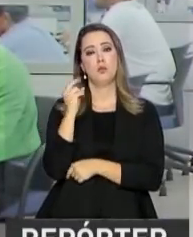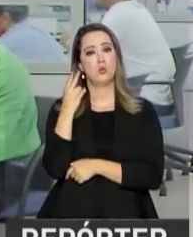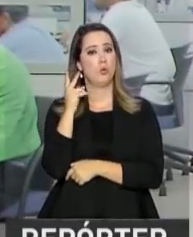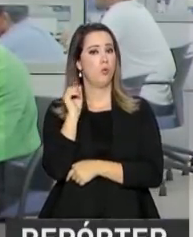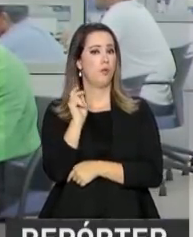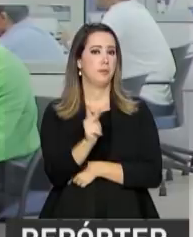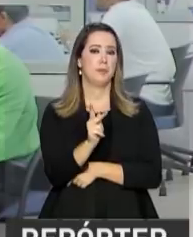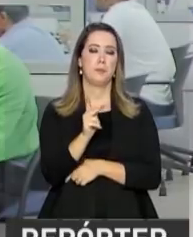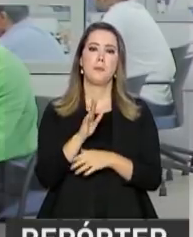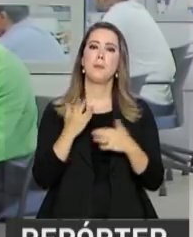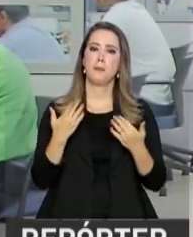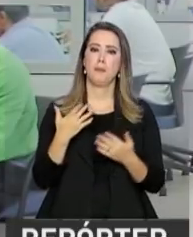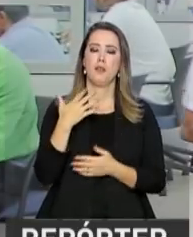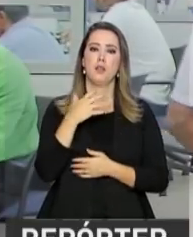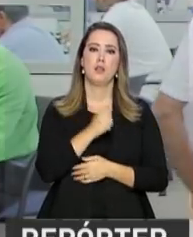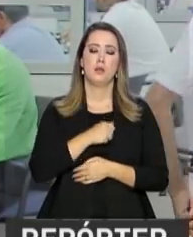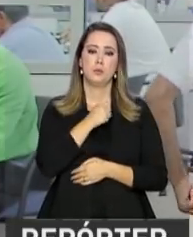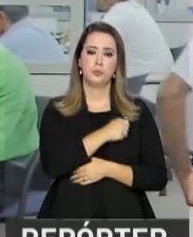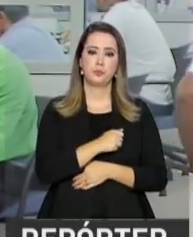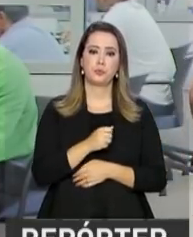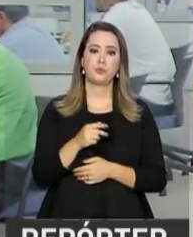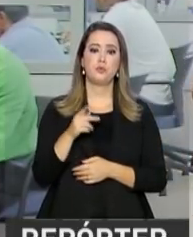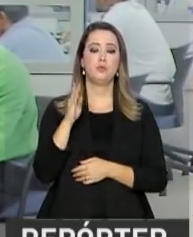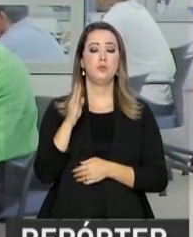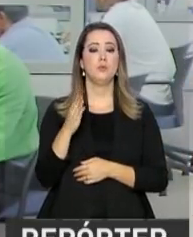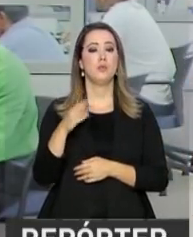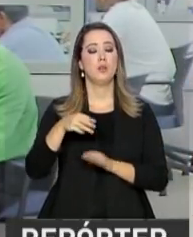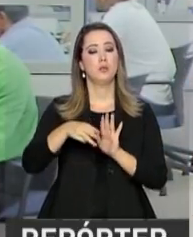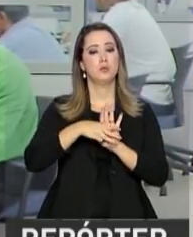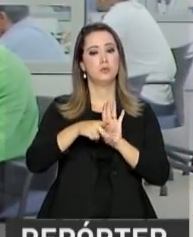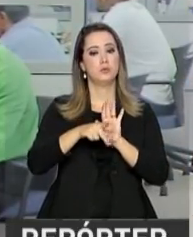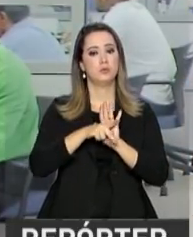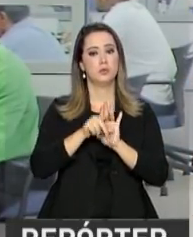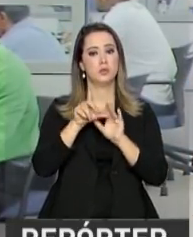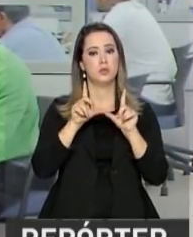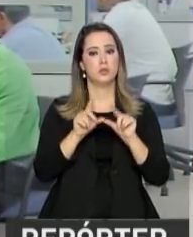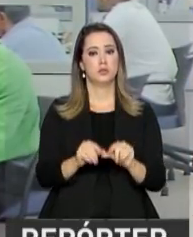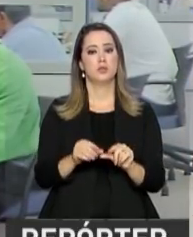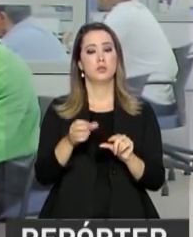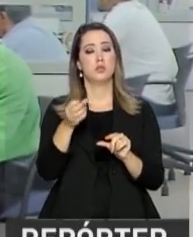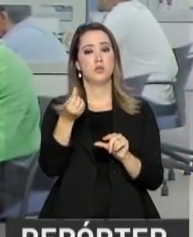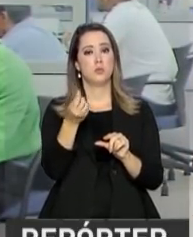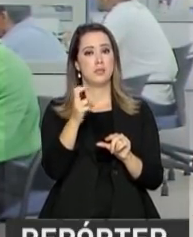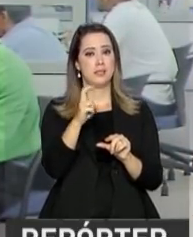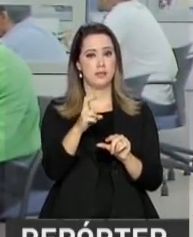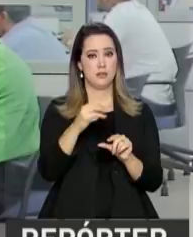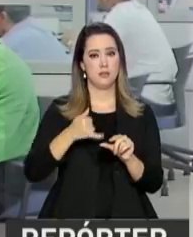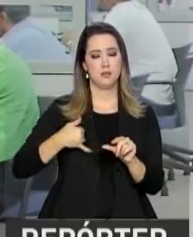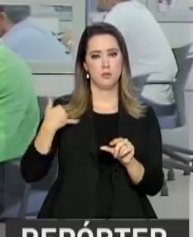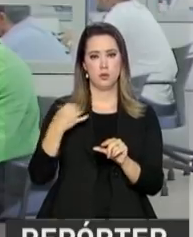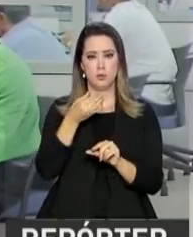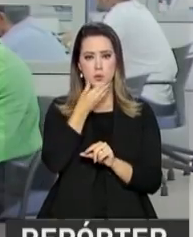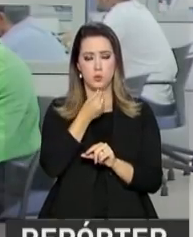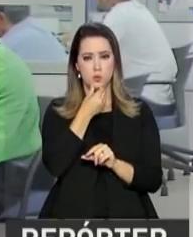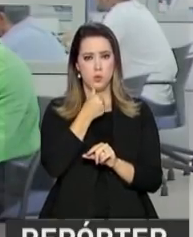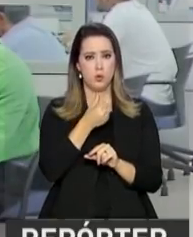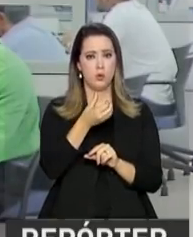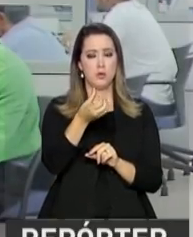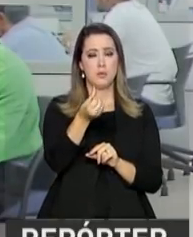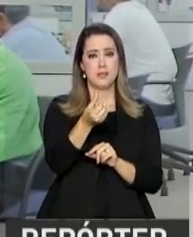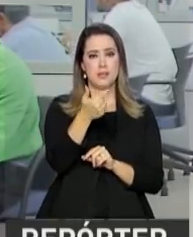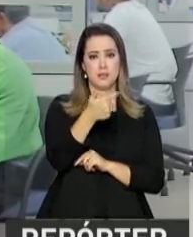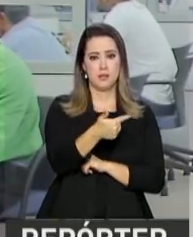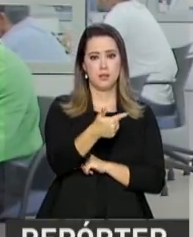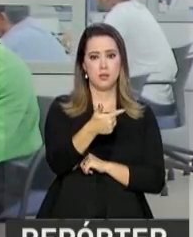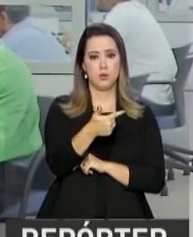apresentava em agosto uma medida provisória reduziu a idade mínima para 65 anos para os homens e 62